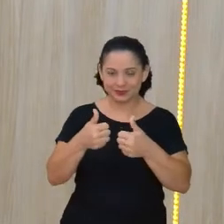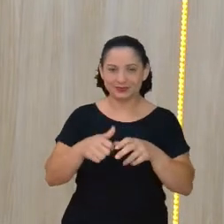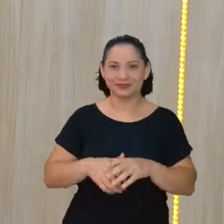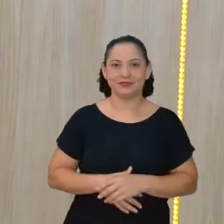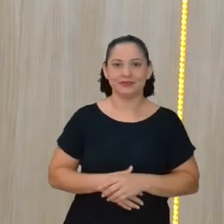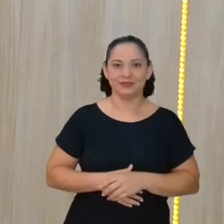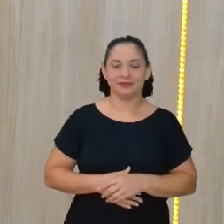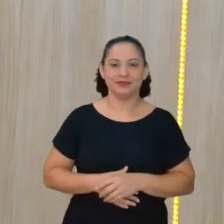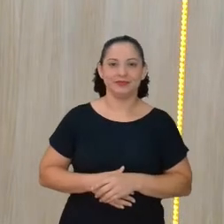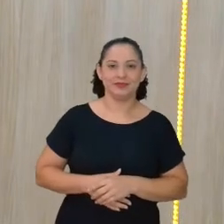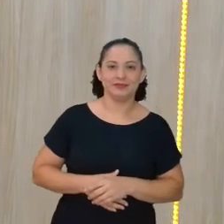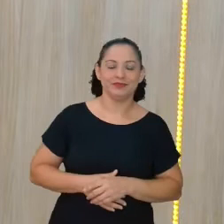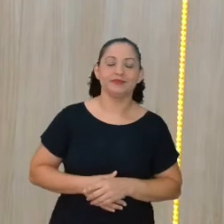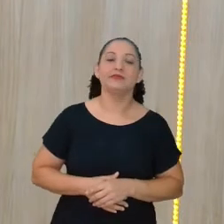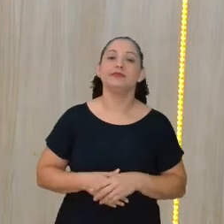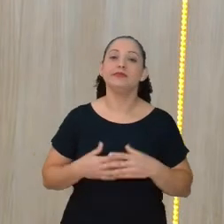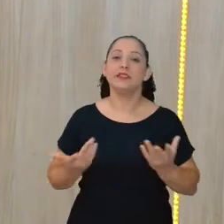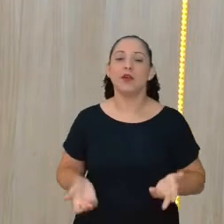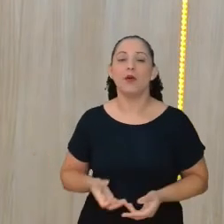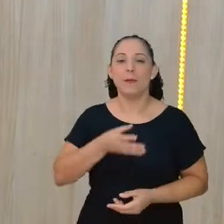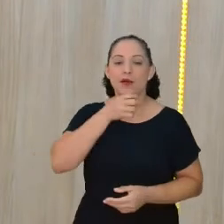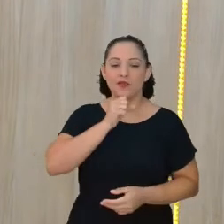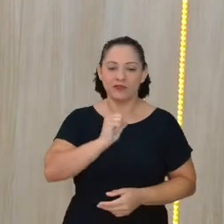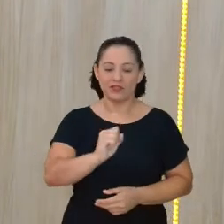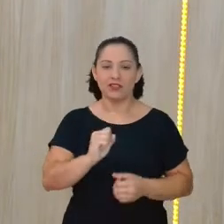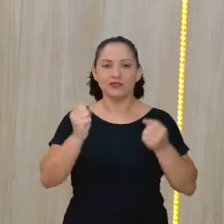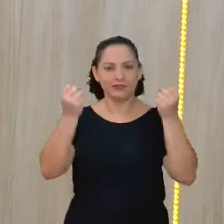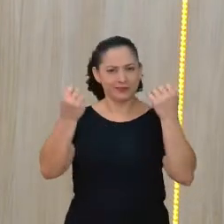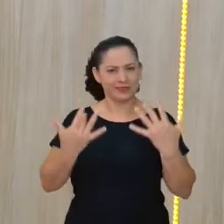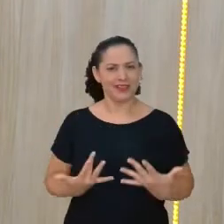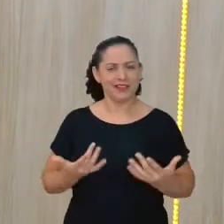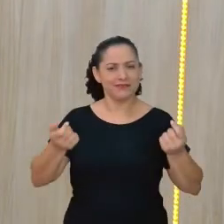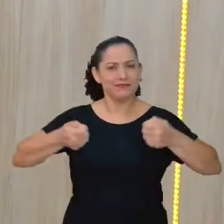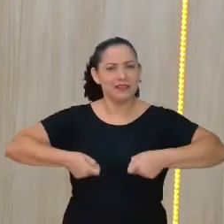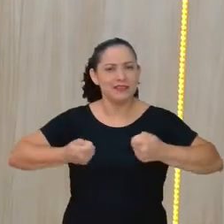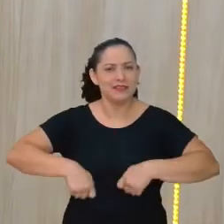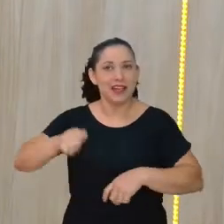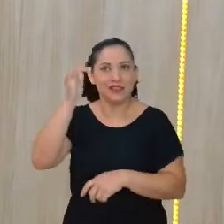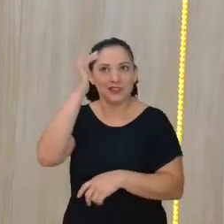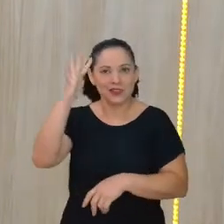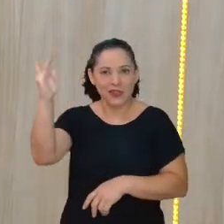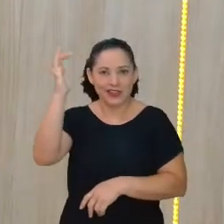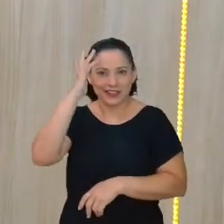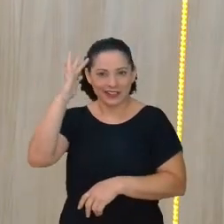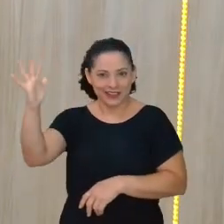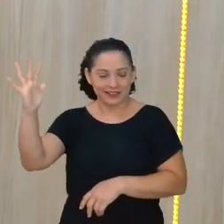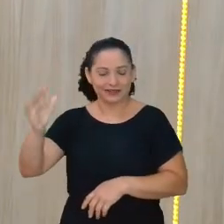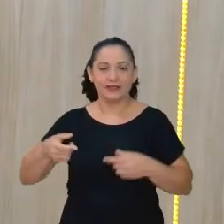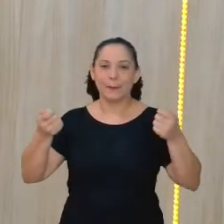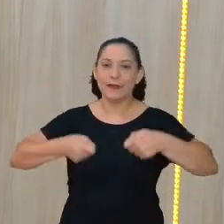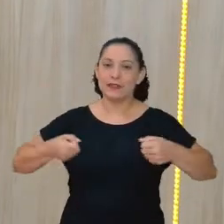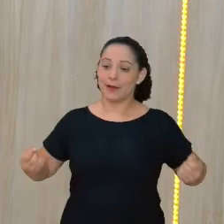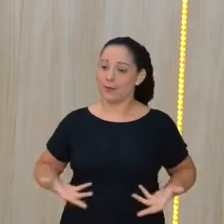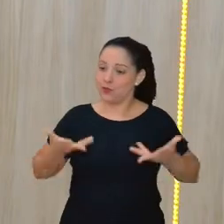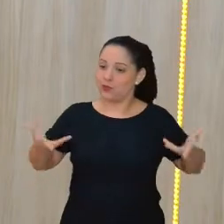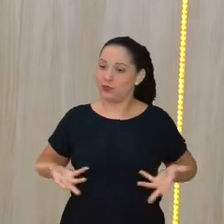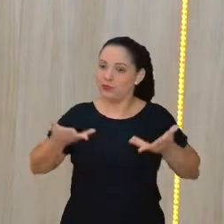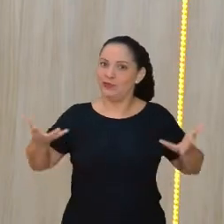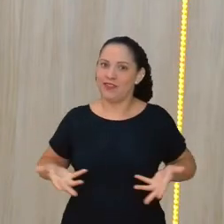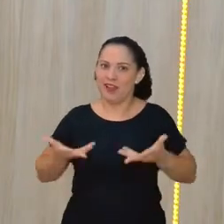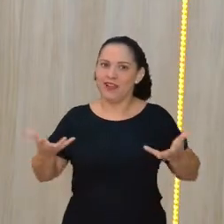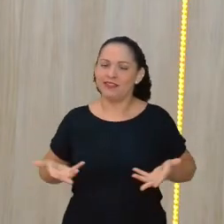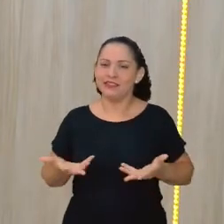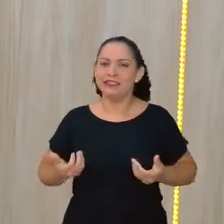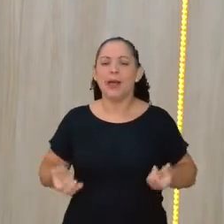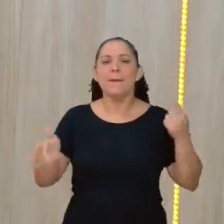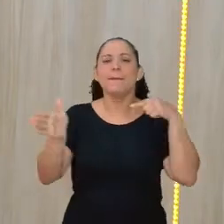Freire diz aí para a gente isso aí, né, que a gente precisa sonhar, que a gente precisa estimular sonhos impossíveis. E